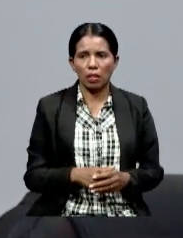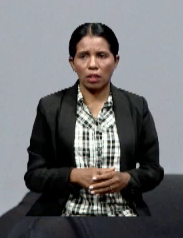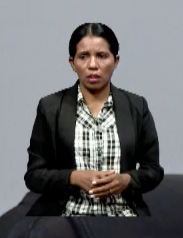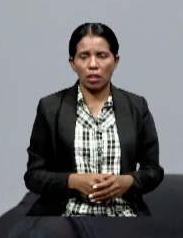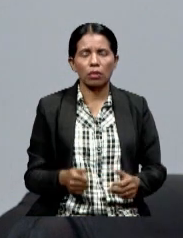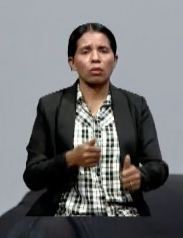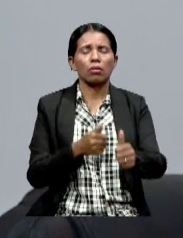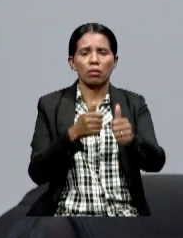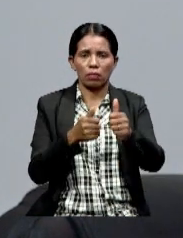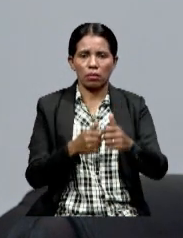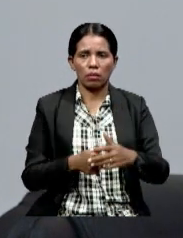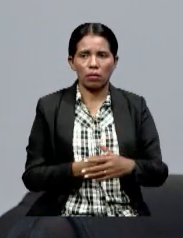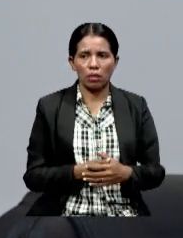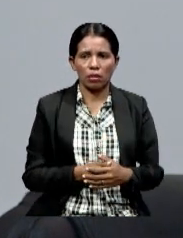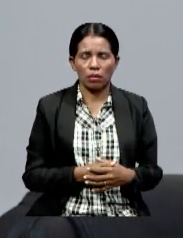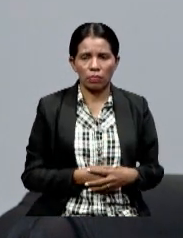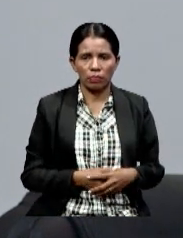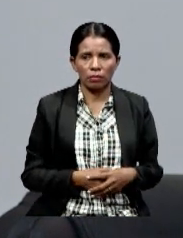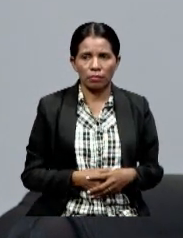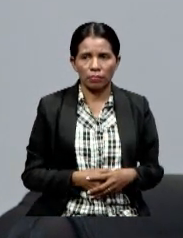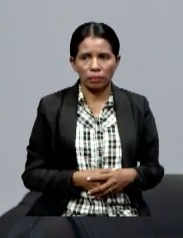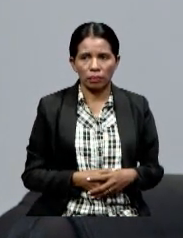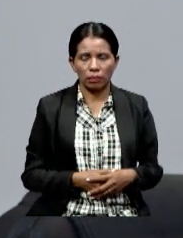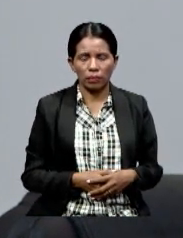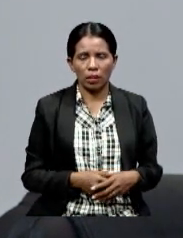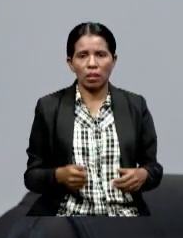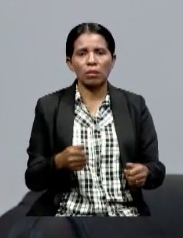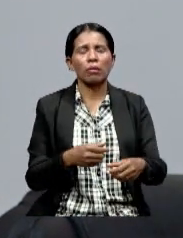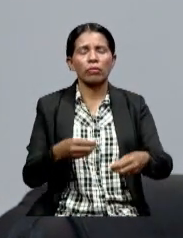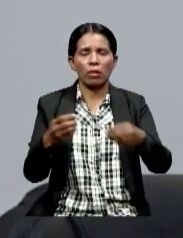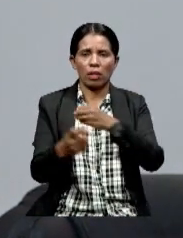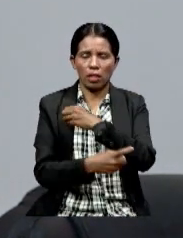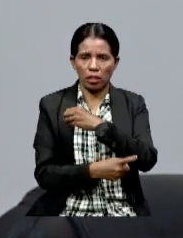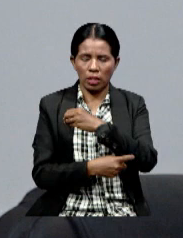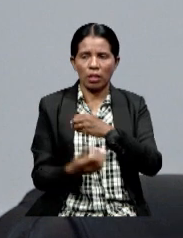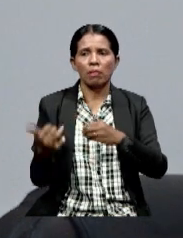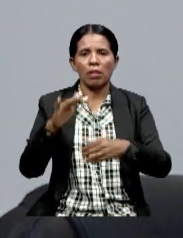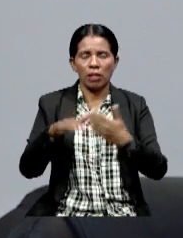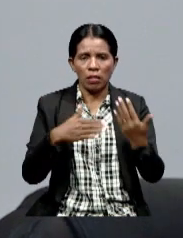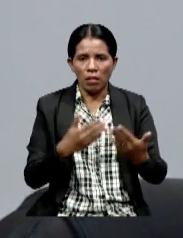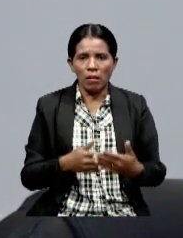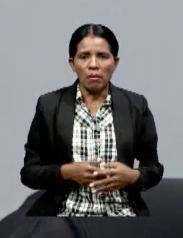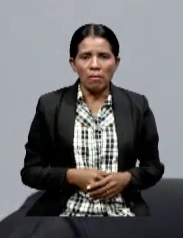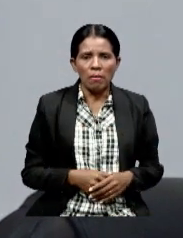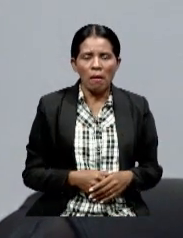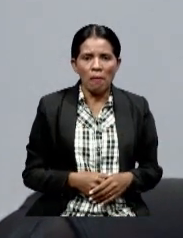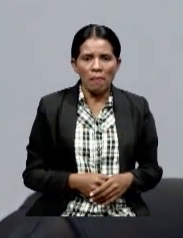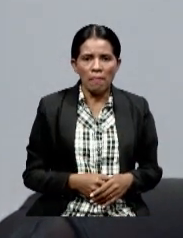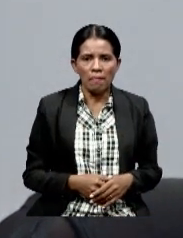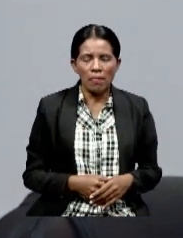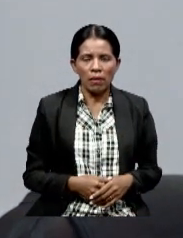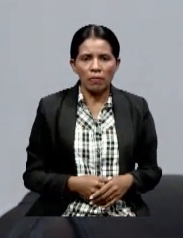coima, ne, multa da sanção disciplinar. Exemplo, em Roma se fuma e sale de Nenilara, ni viola